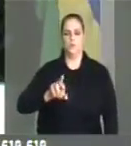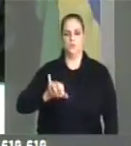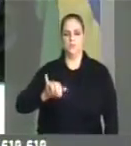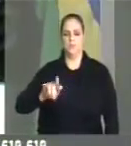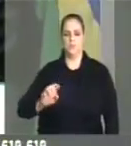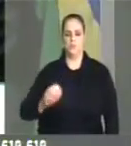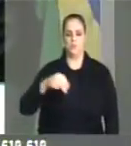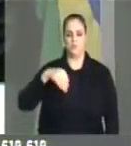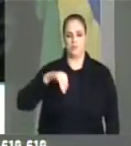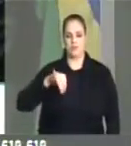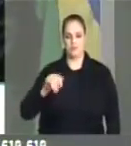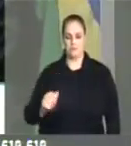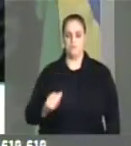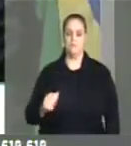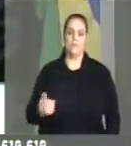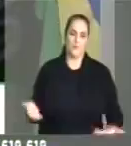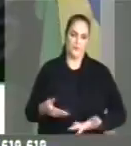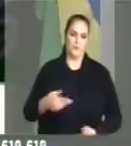Doutor Ulisses